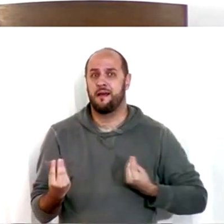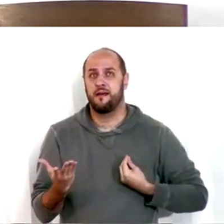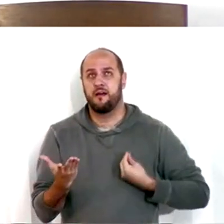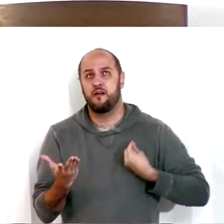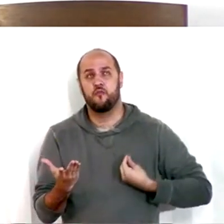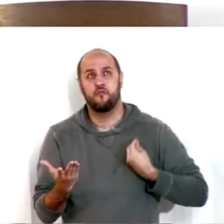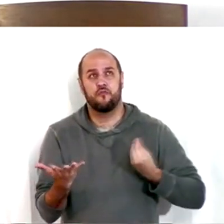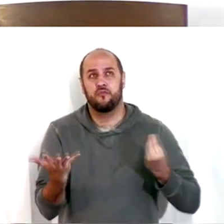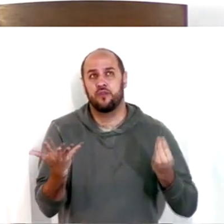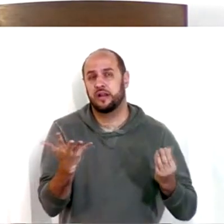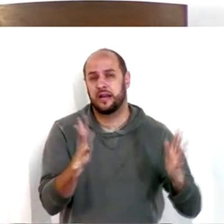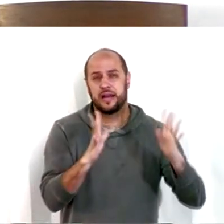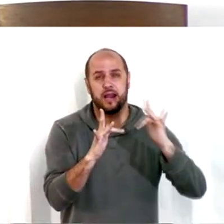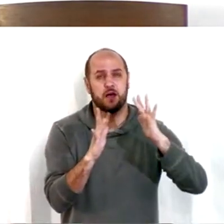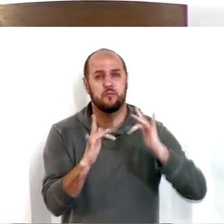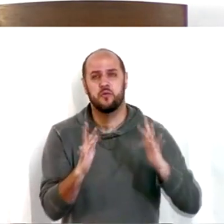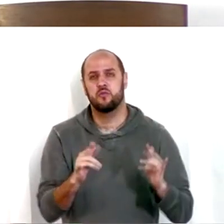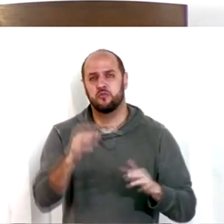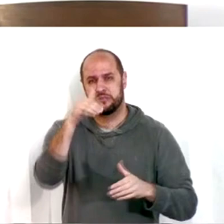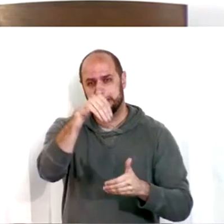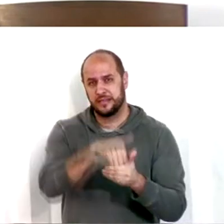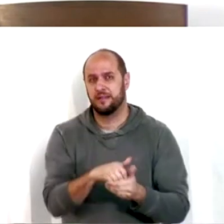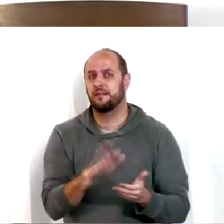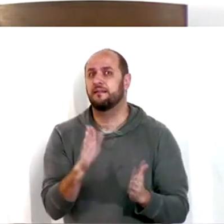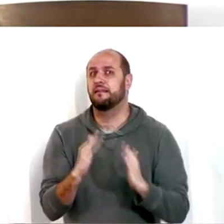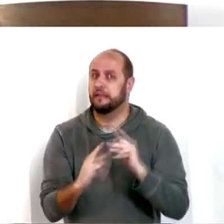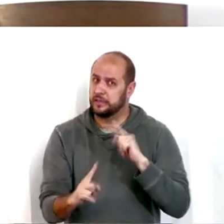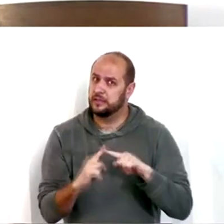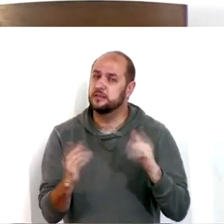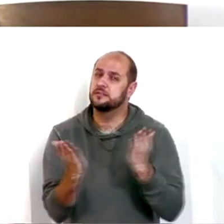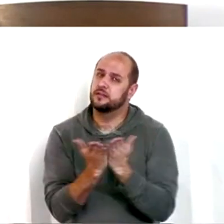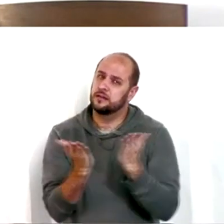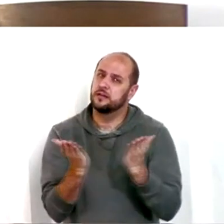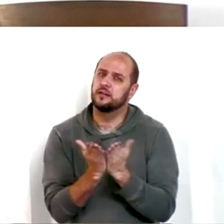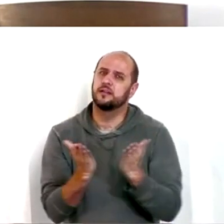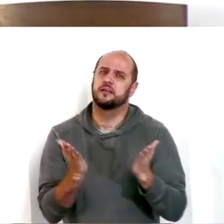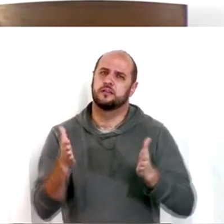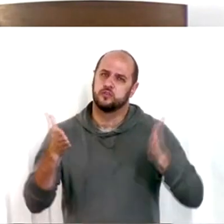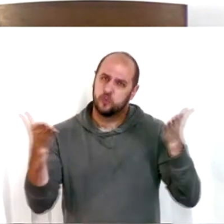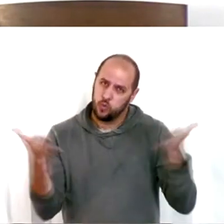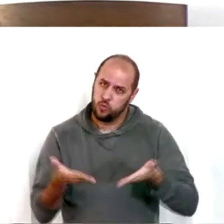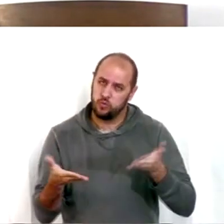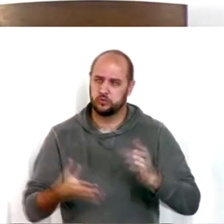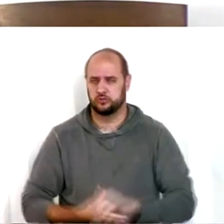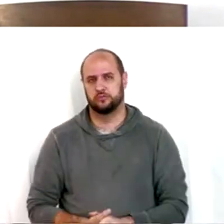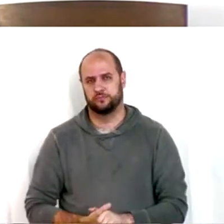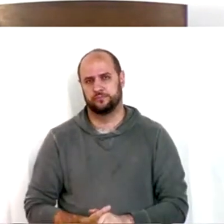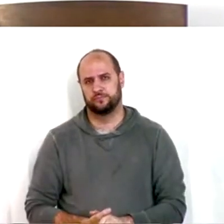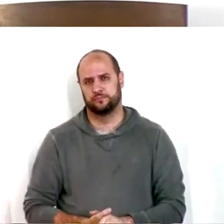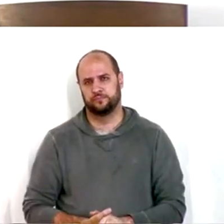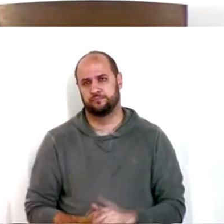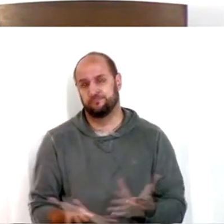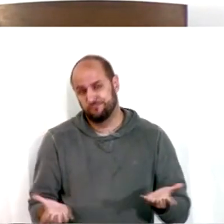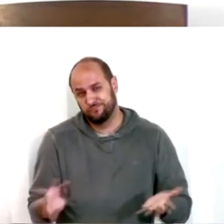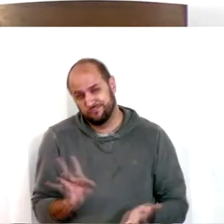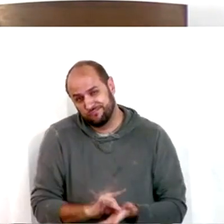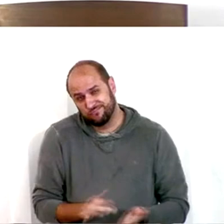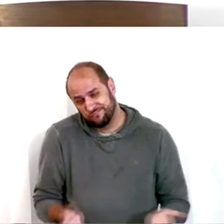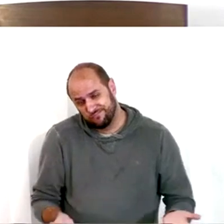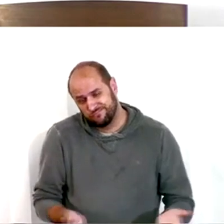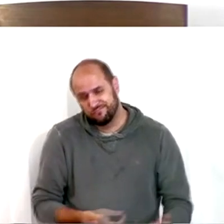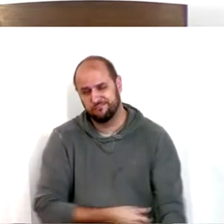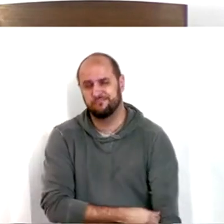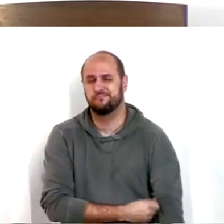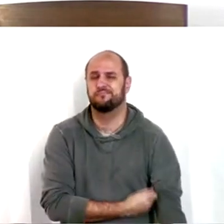realidade dos namoros dentro da igreja evangélica contemporânea. Não é verdade?